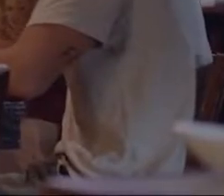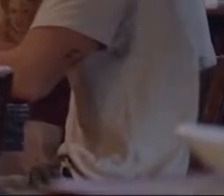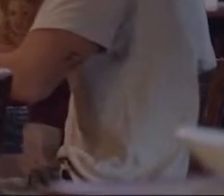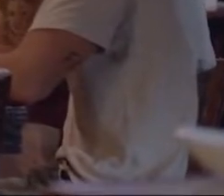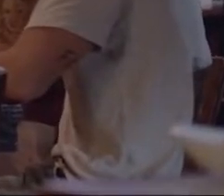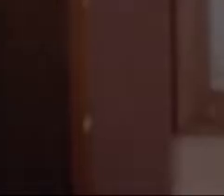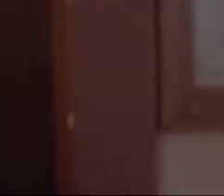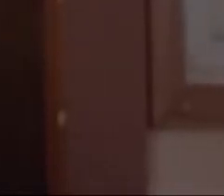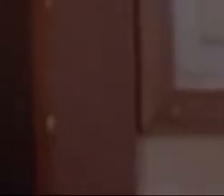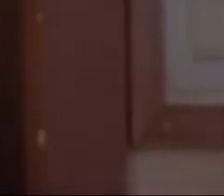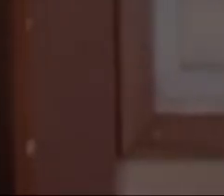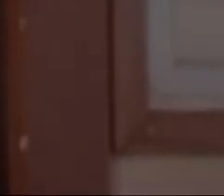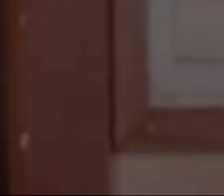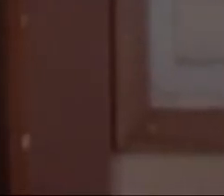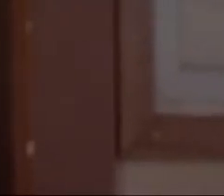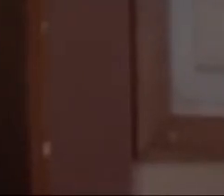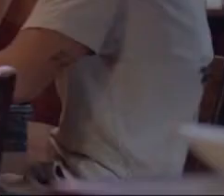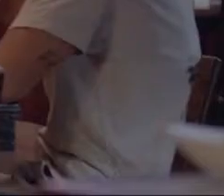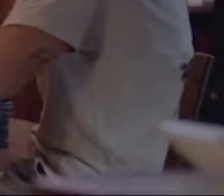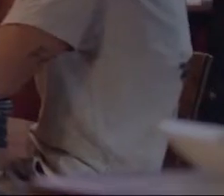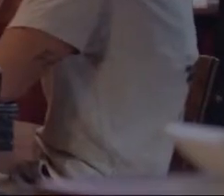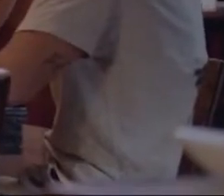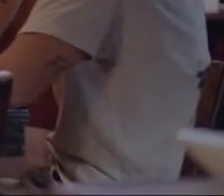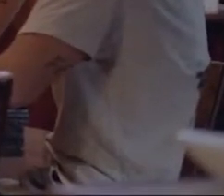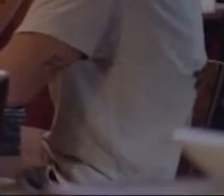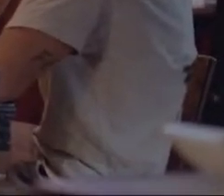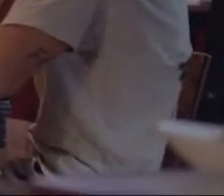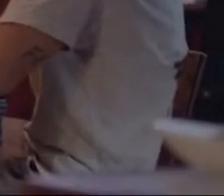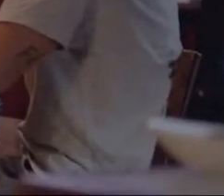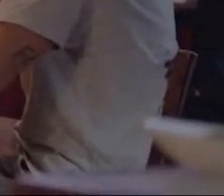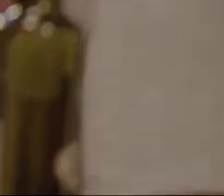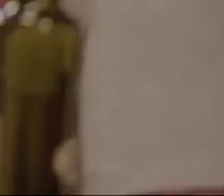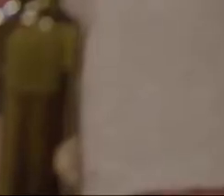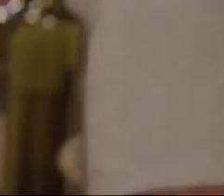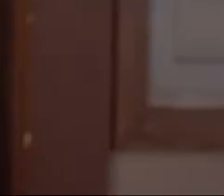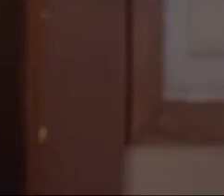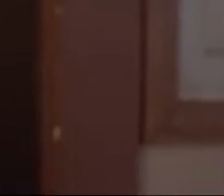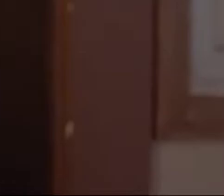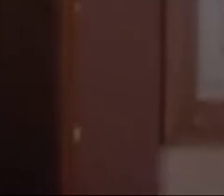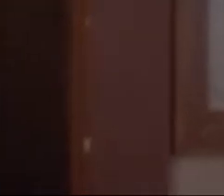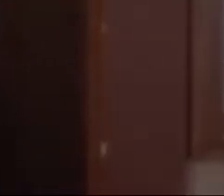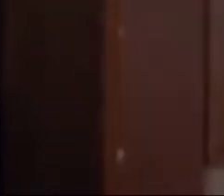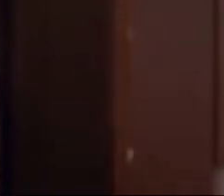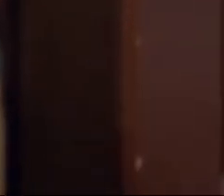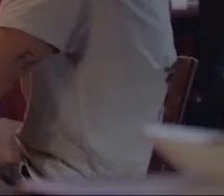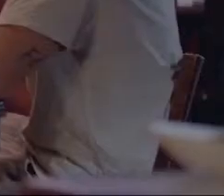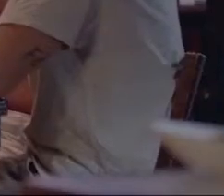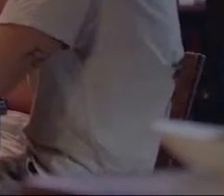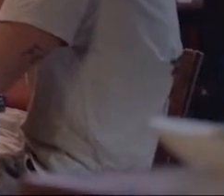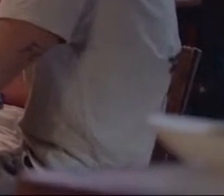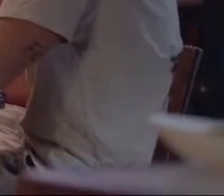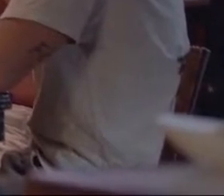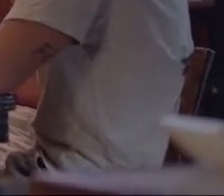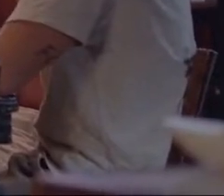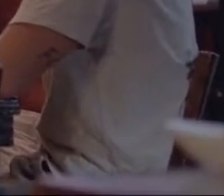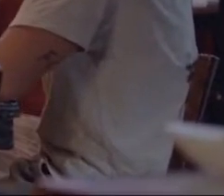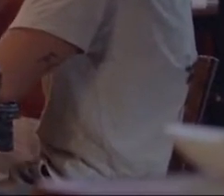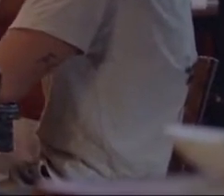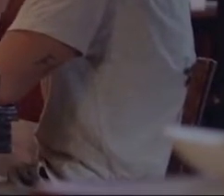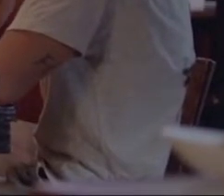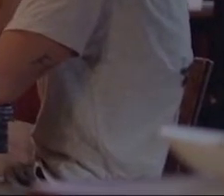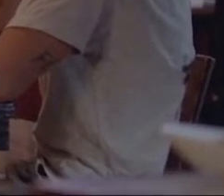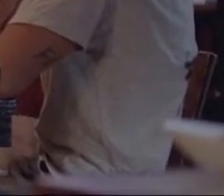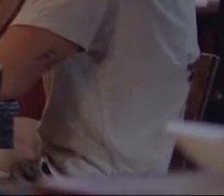alguém pra levar ele. Gente, beber e dirigir não dá, né? Colocar a vida de todo mundo em risco? Larga de ser estraga a festa. A gente faz de tudo pra